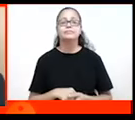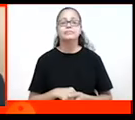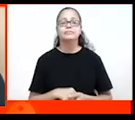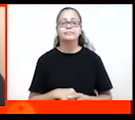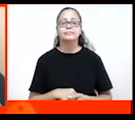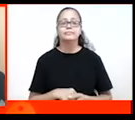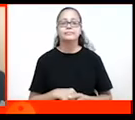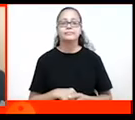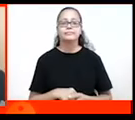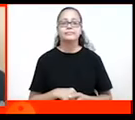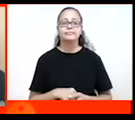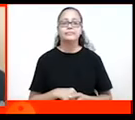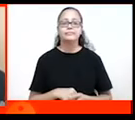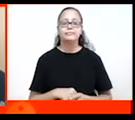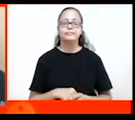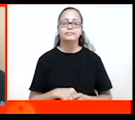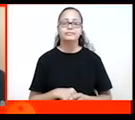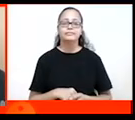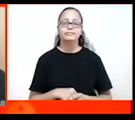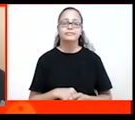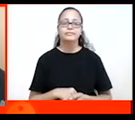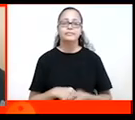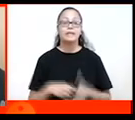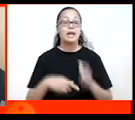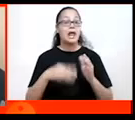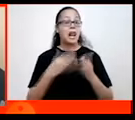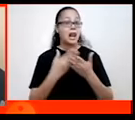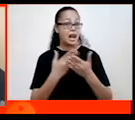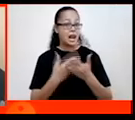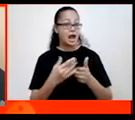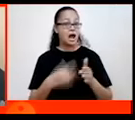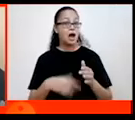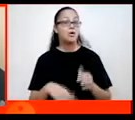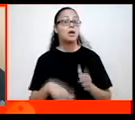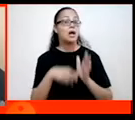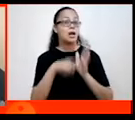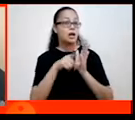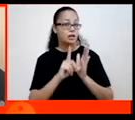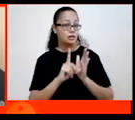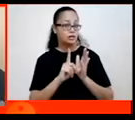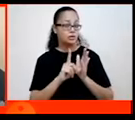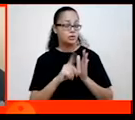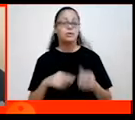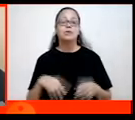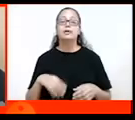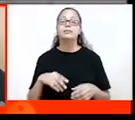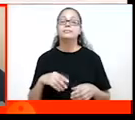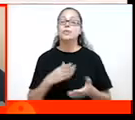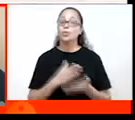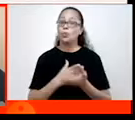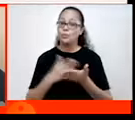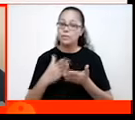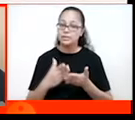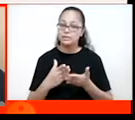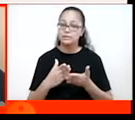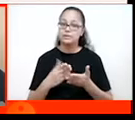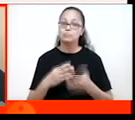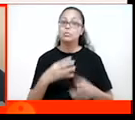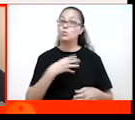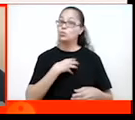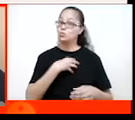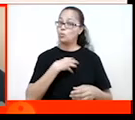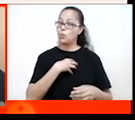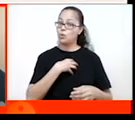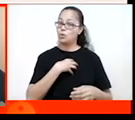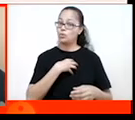de todo bom. Mas vamos lá. Na aula anterior, nós iniciamos o estudo dos modos de produção, né?